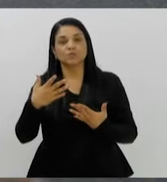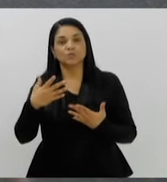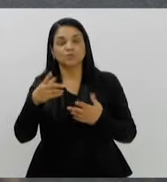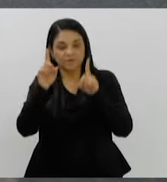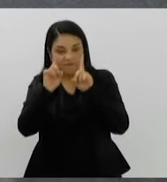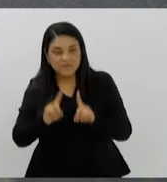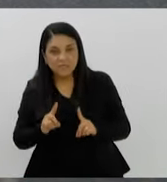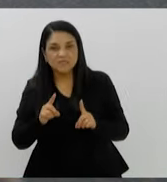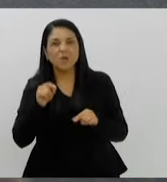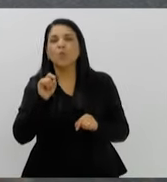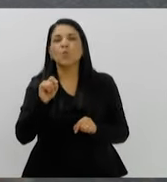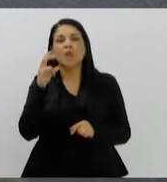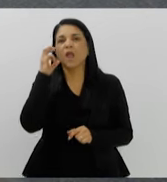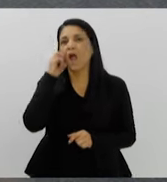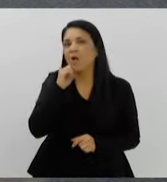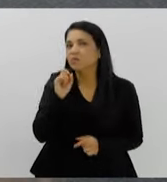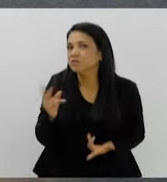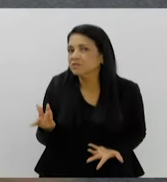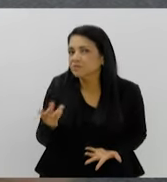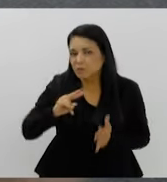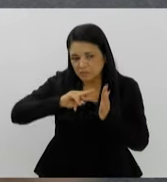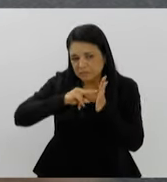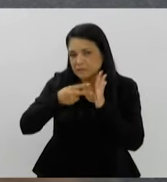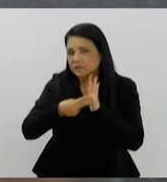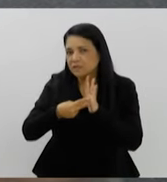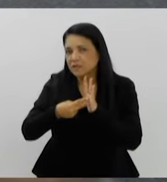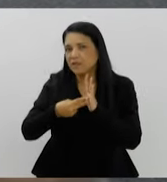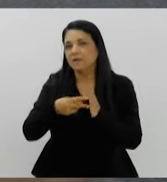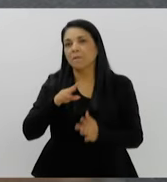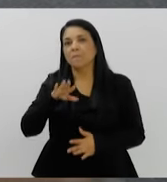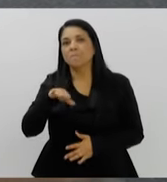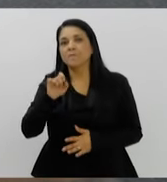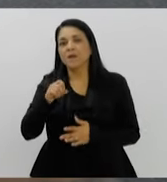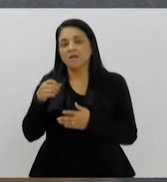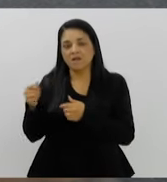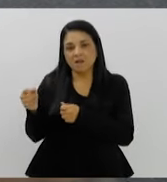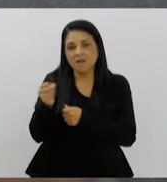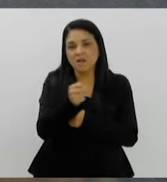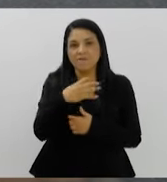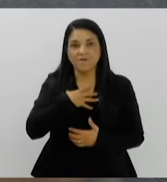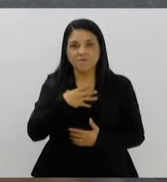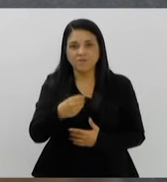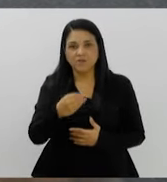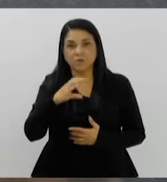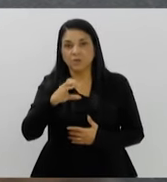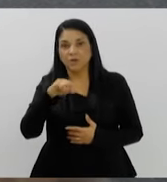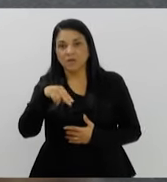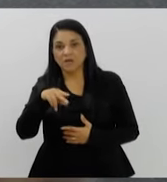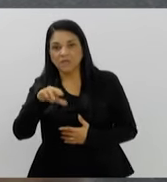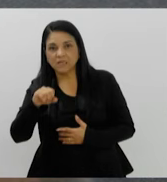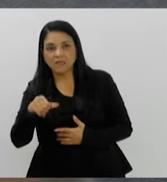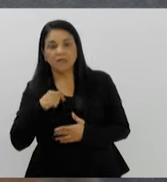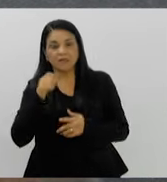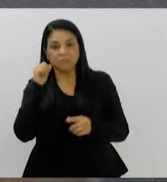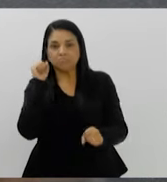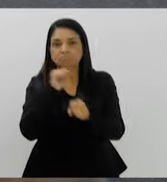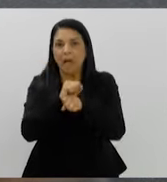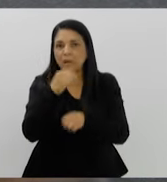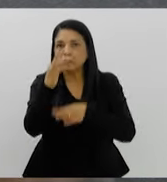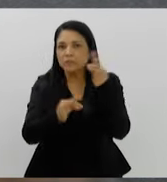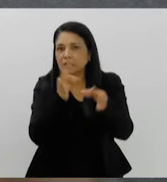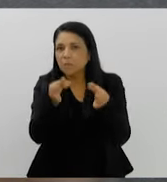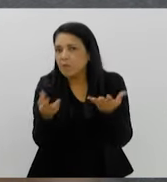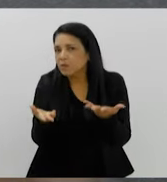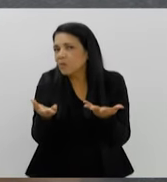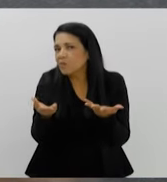constrangimento né Essas mães que levam as crianças na clínica e de uma hora para outra o tratamento é interrompido né